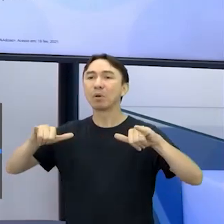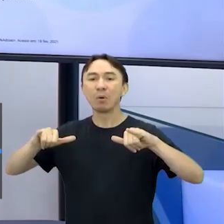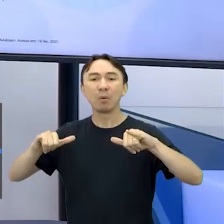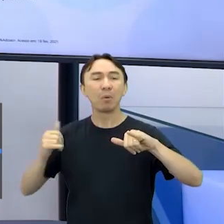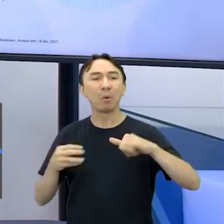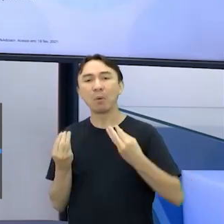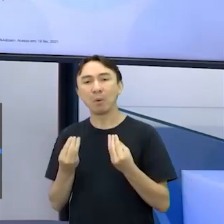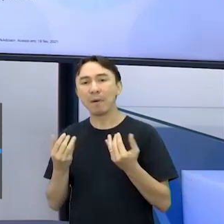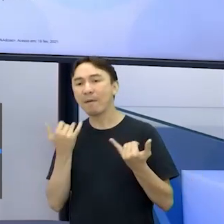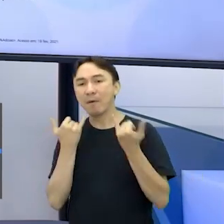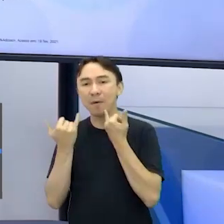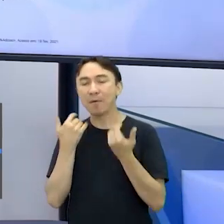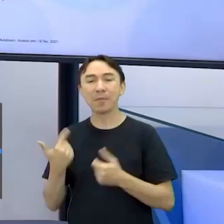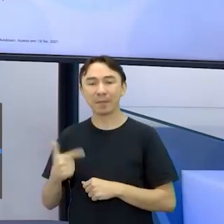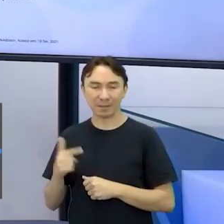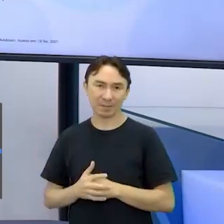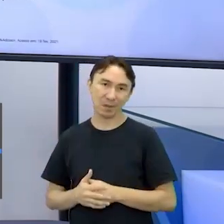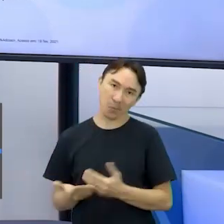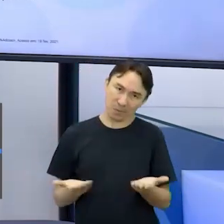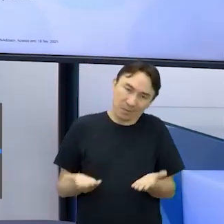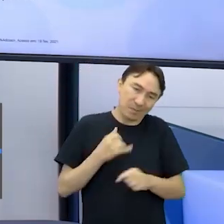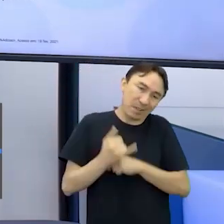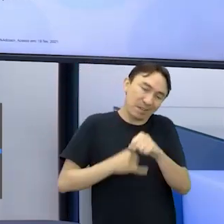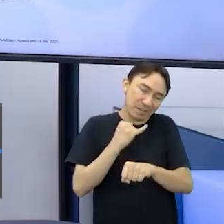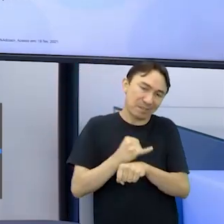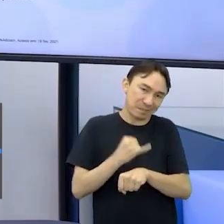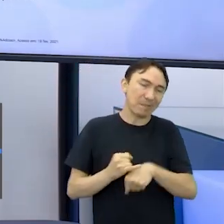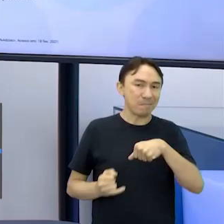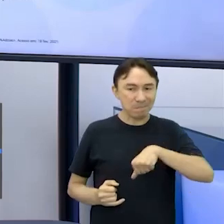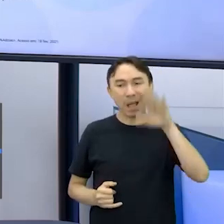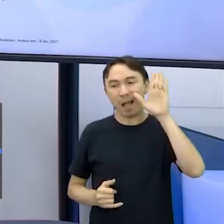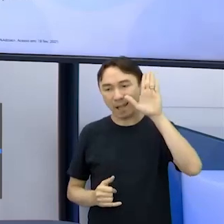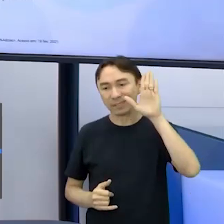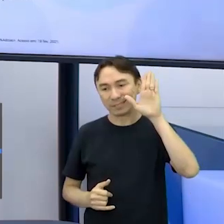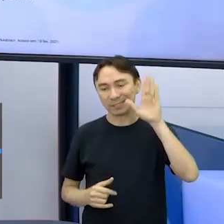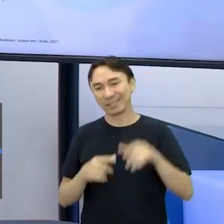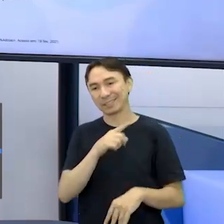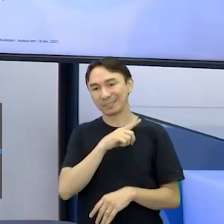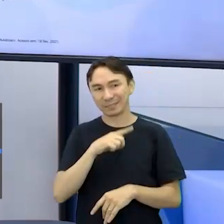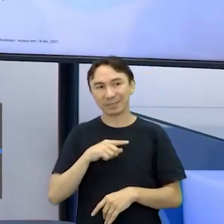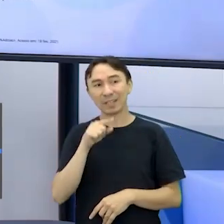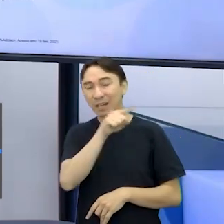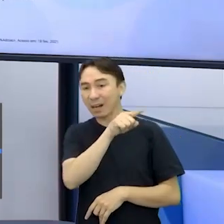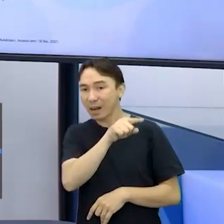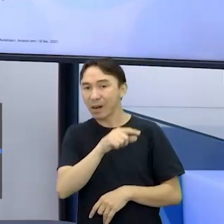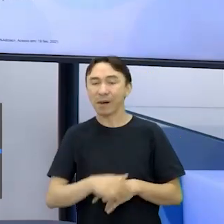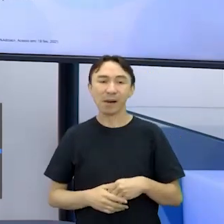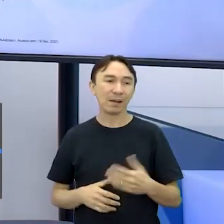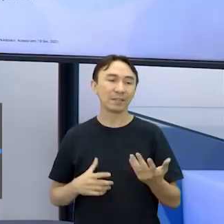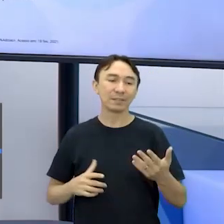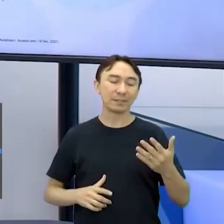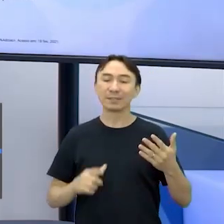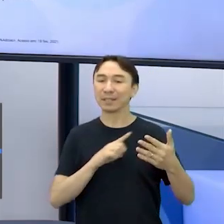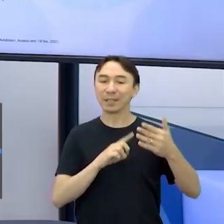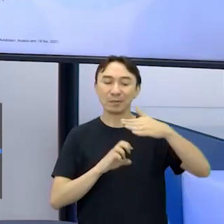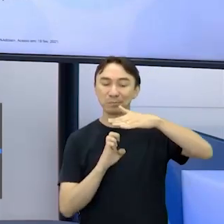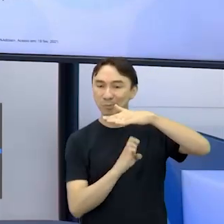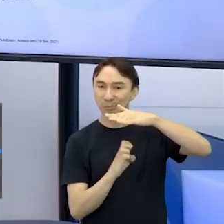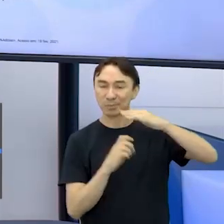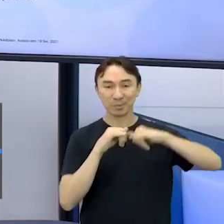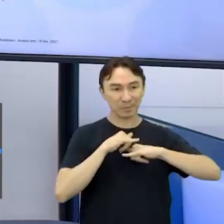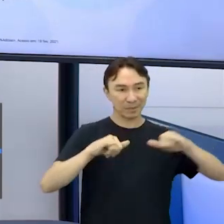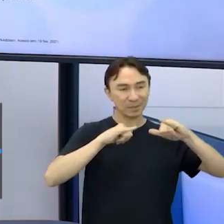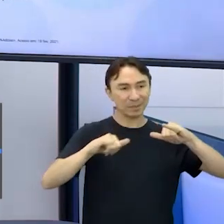Tem sim. Hoje, através da internet, mais ainda. Ele entra em contato com a agência de notícia australiana, compra